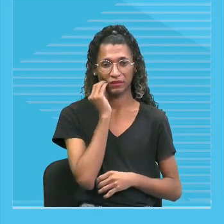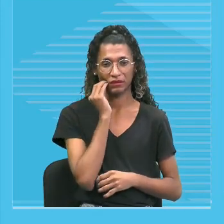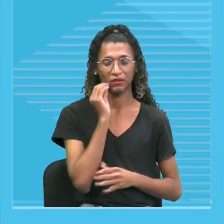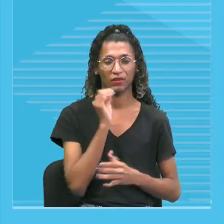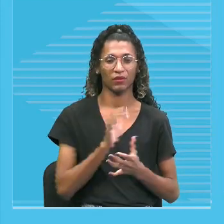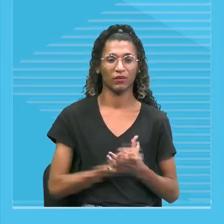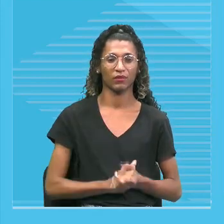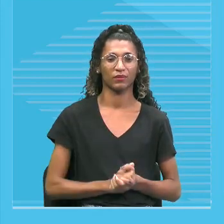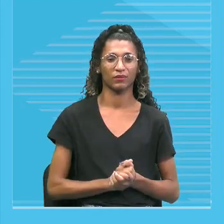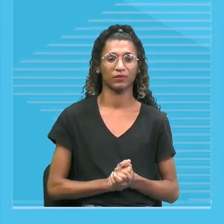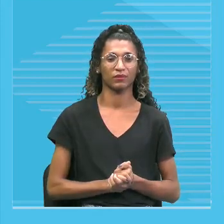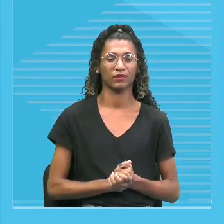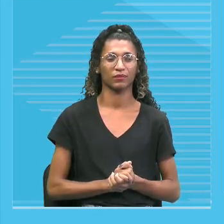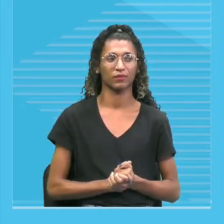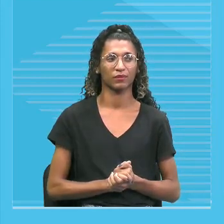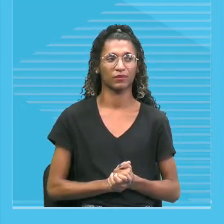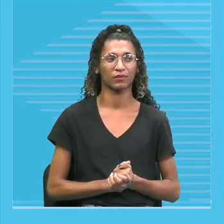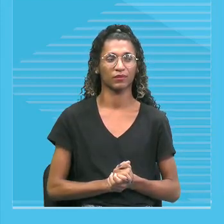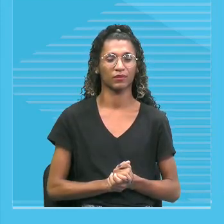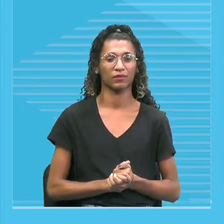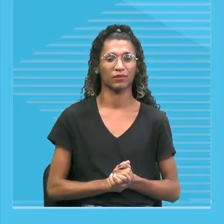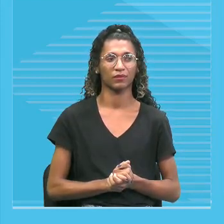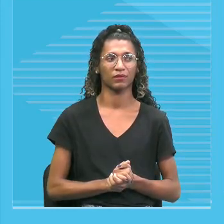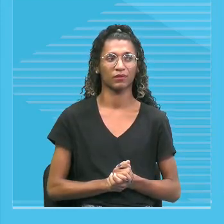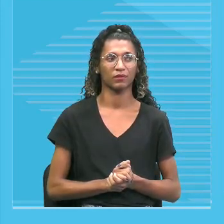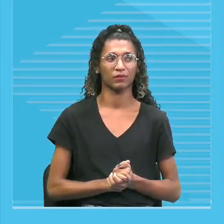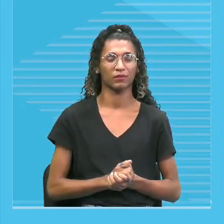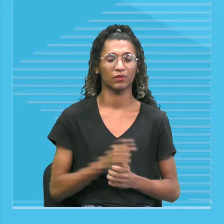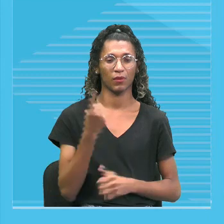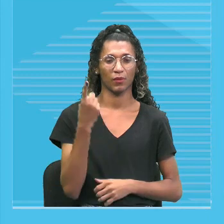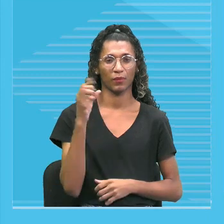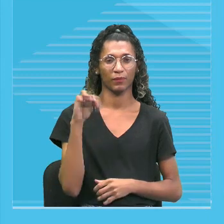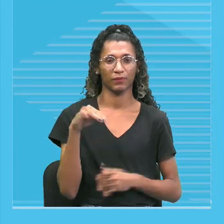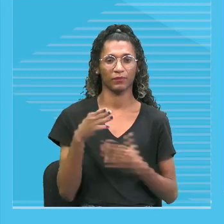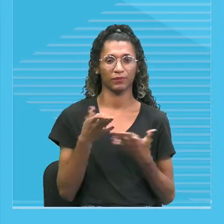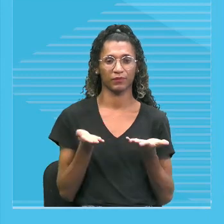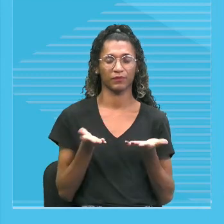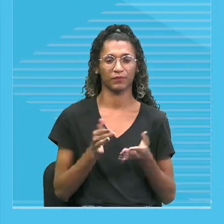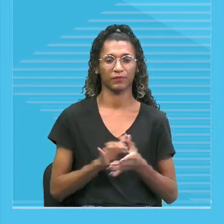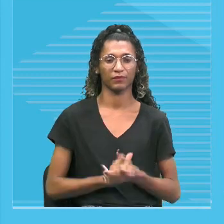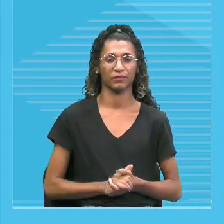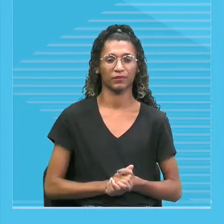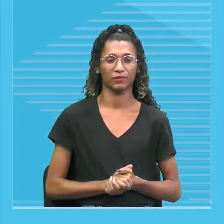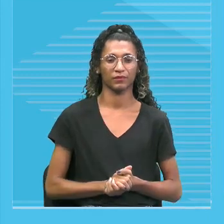Jackson vai deixar em tela cheia e vai marcar para vocês um minuto